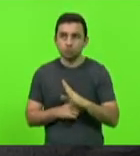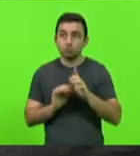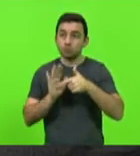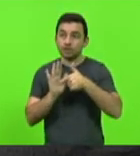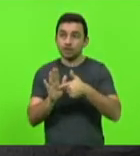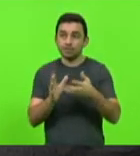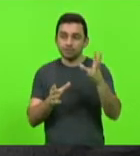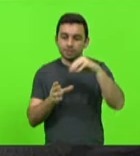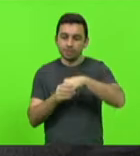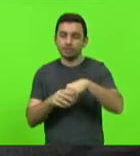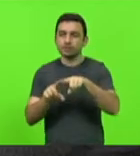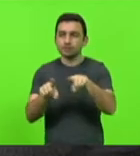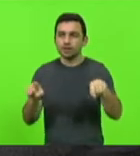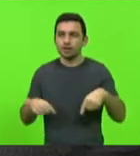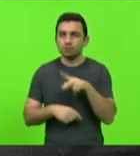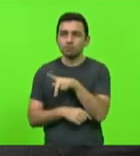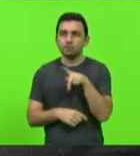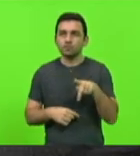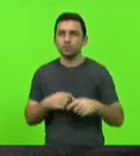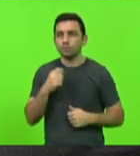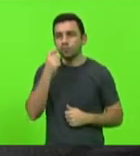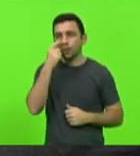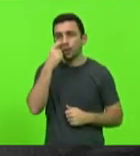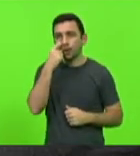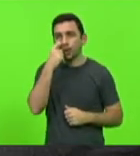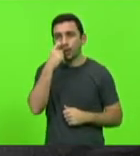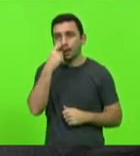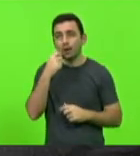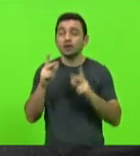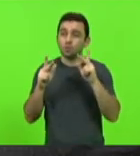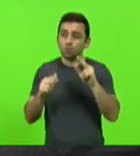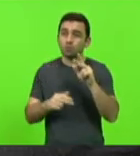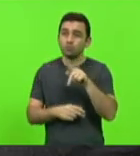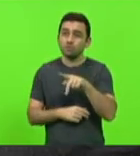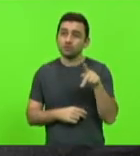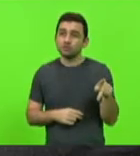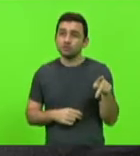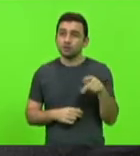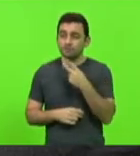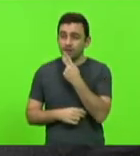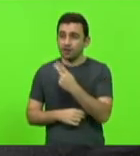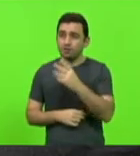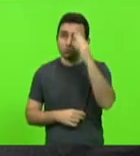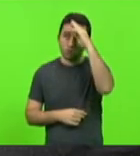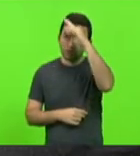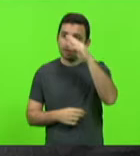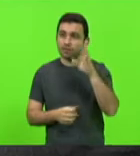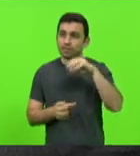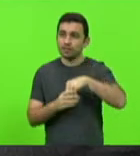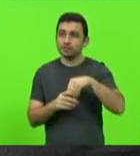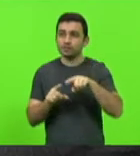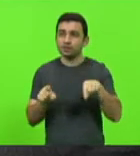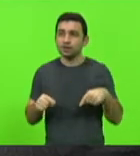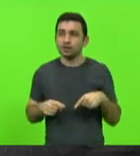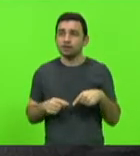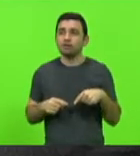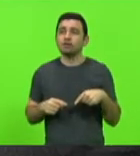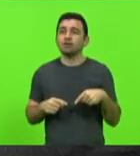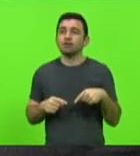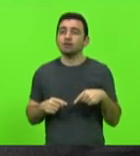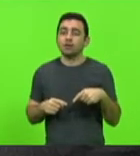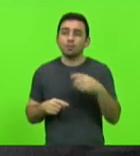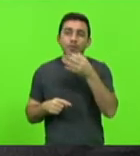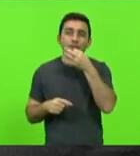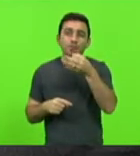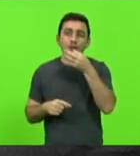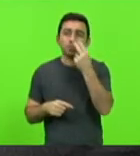dos professores. Enfim, esse é o mesmo professor que fala do Bolsonaro nas salas, se não der a opinião dele, ele